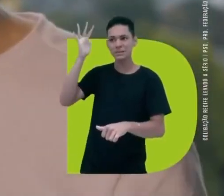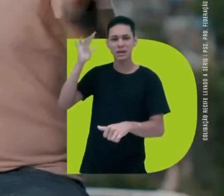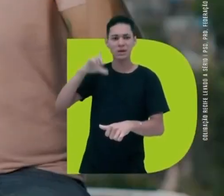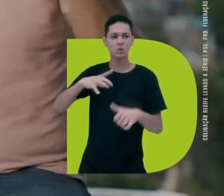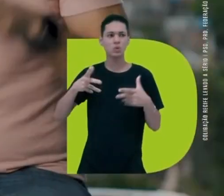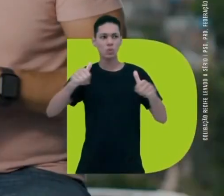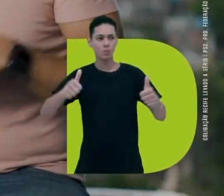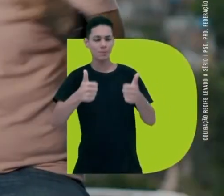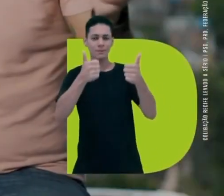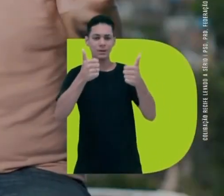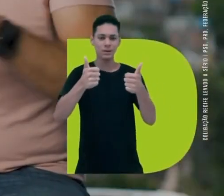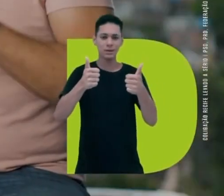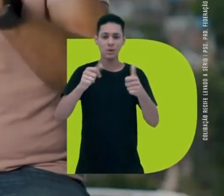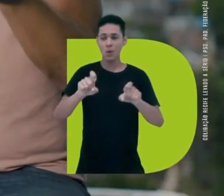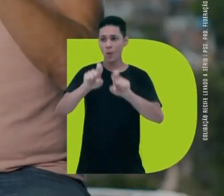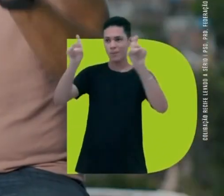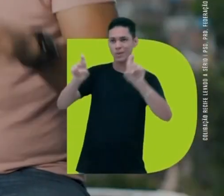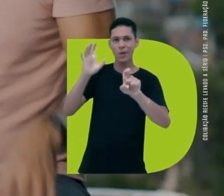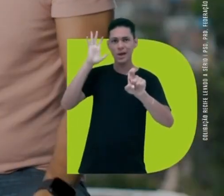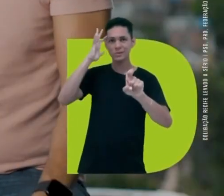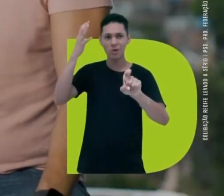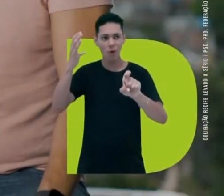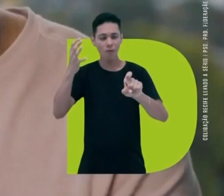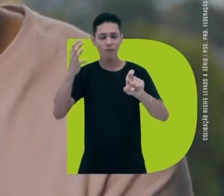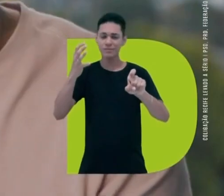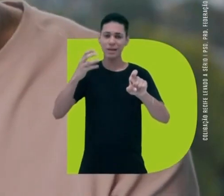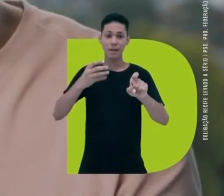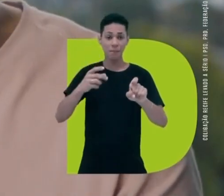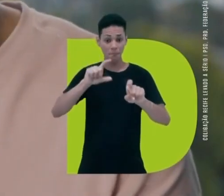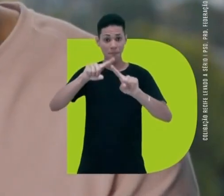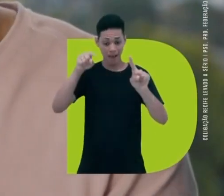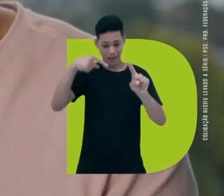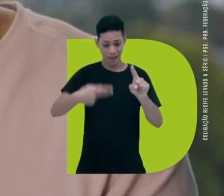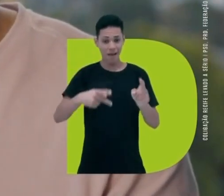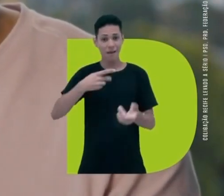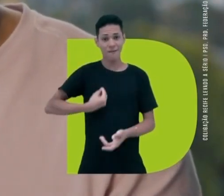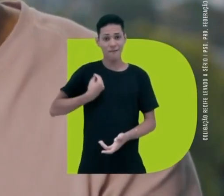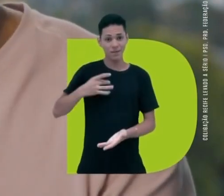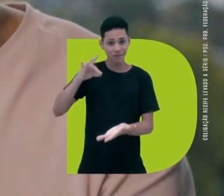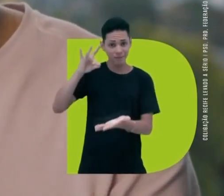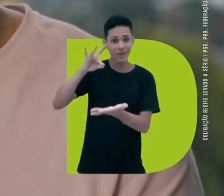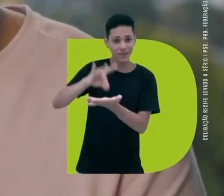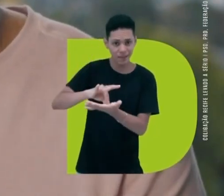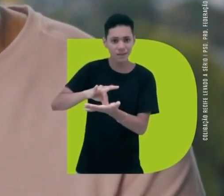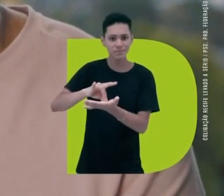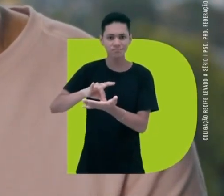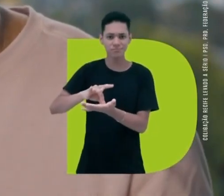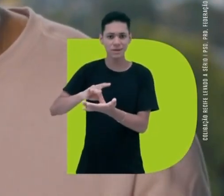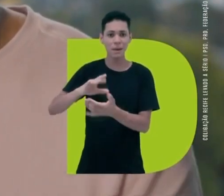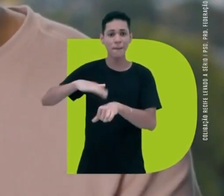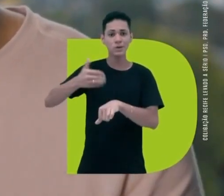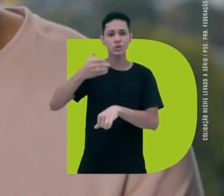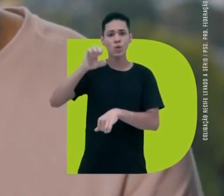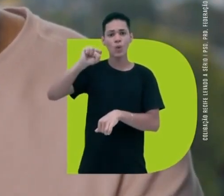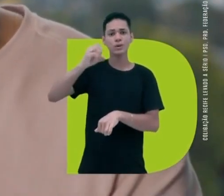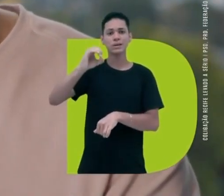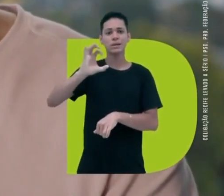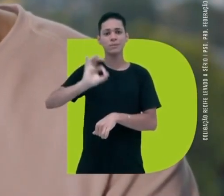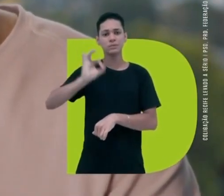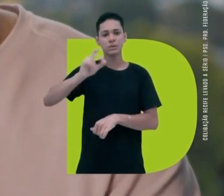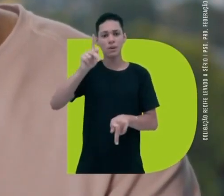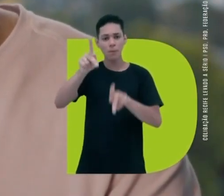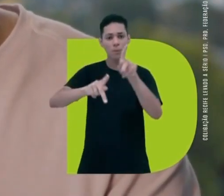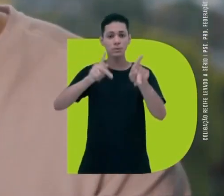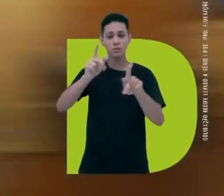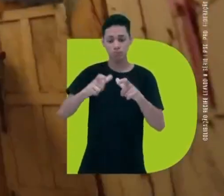imaginário pinta tudo. O computador resolve. Isso aqui é a vida de verdade. E é a vida de verdade pra mais de 80% da